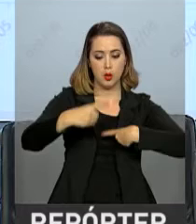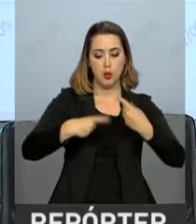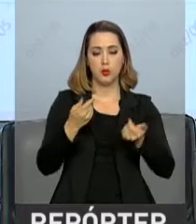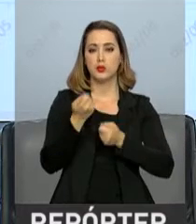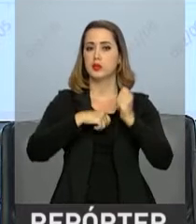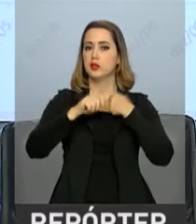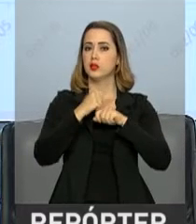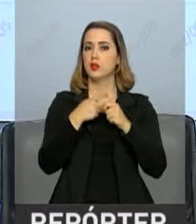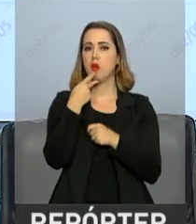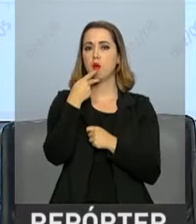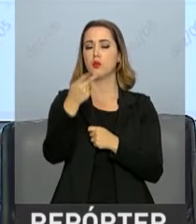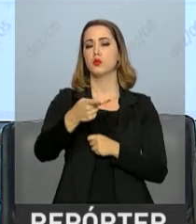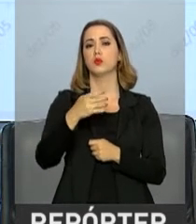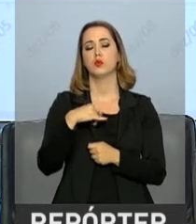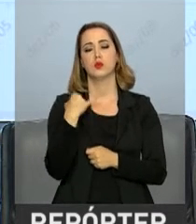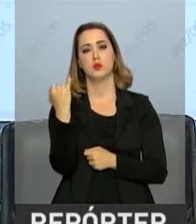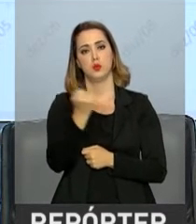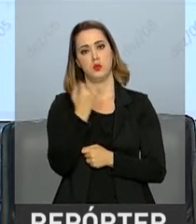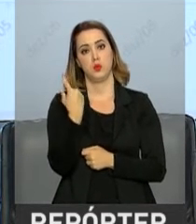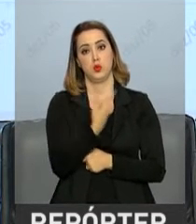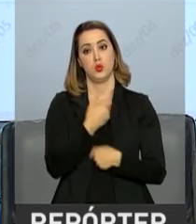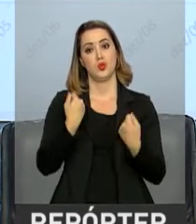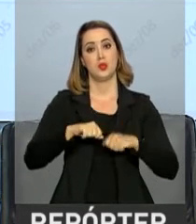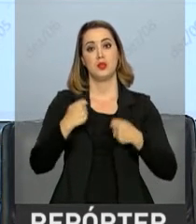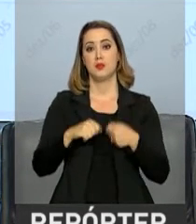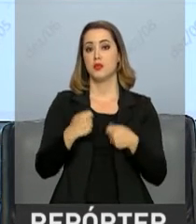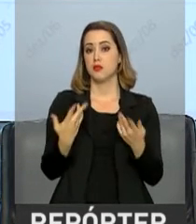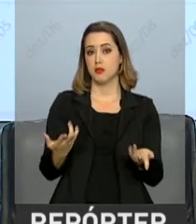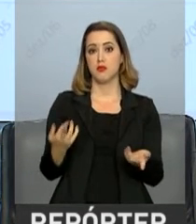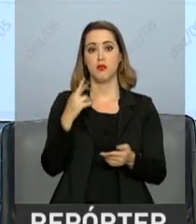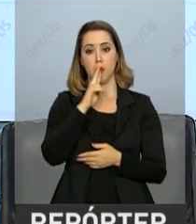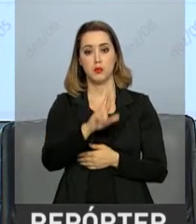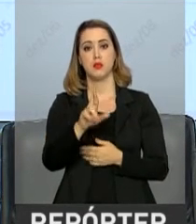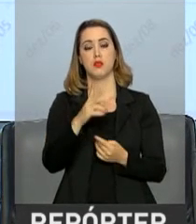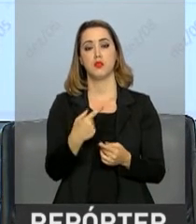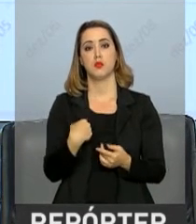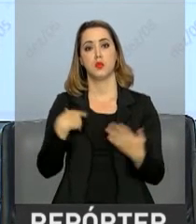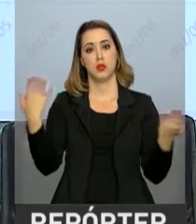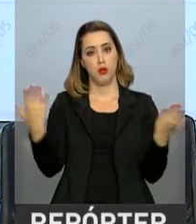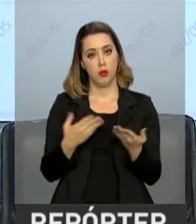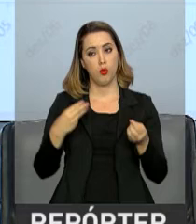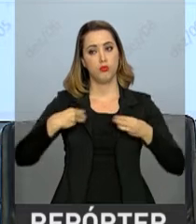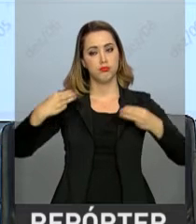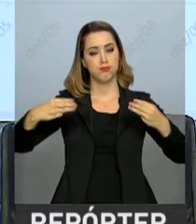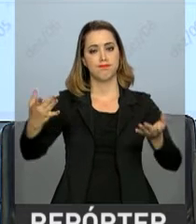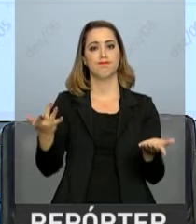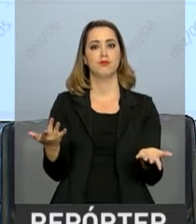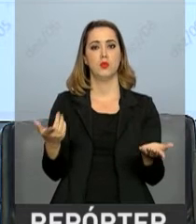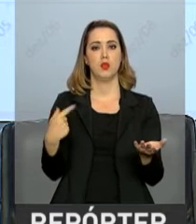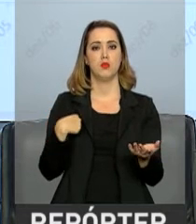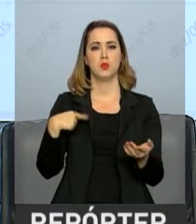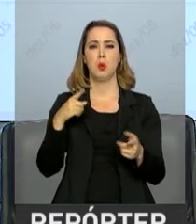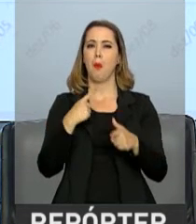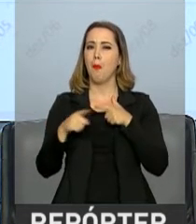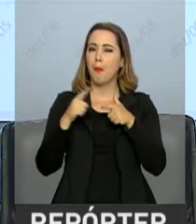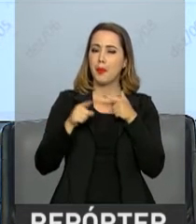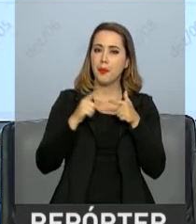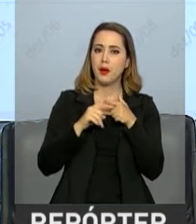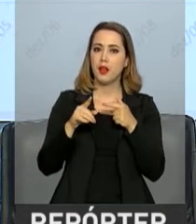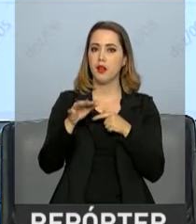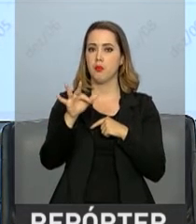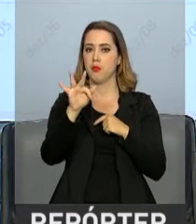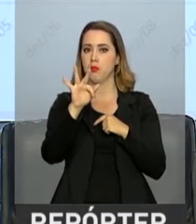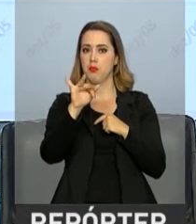o mais importante que a gente tem que resolver, esse é o nosso diagnóstico, nosso do Ministério, que é a questão fiscal. Esse é